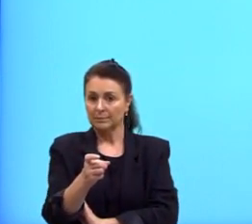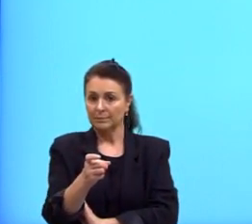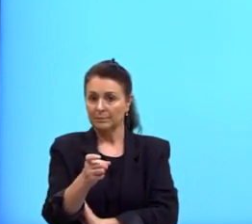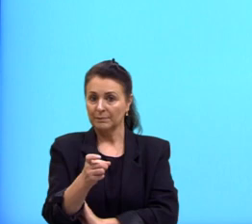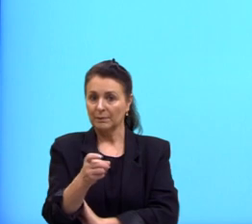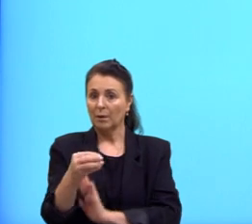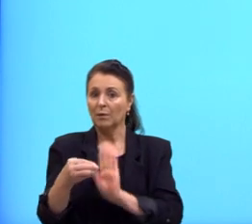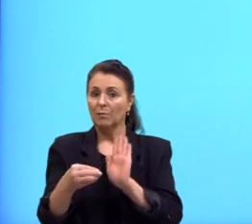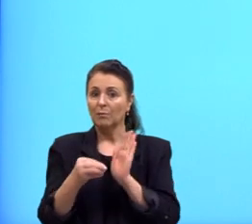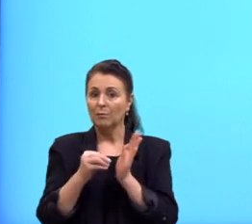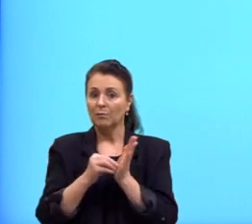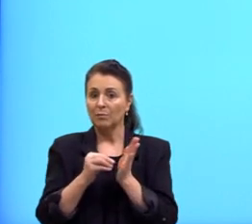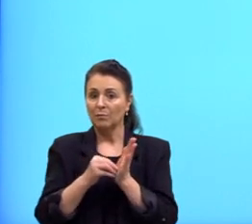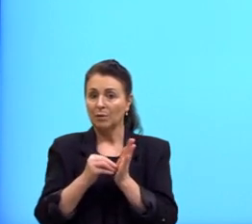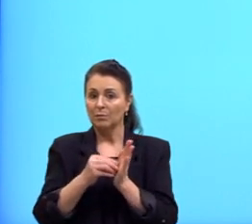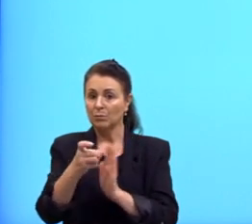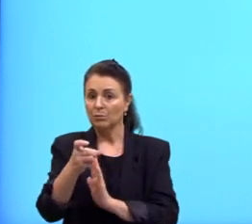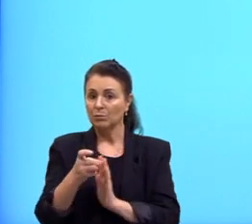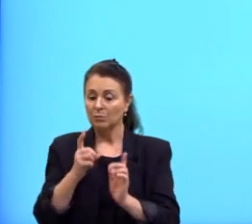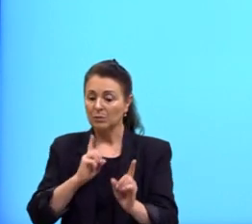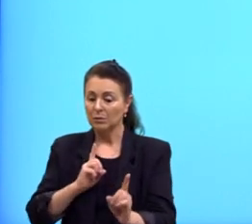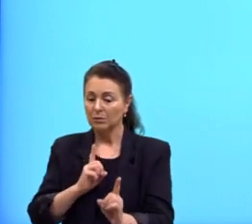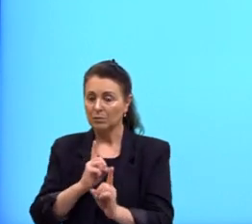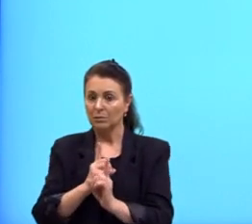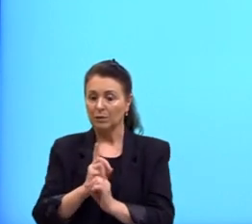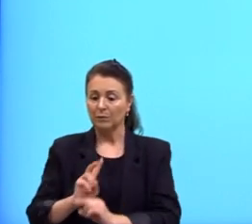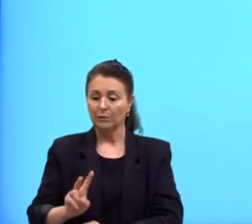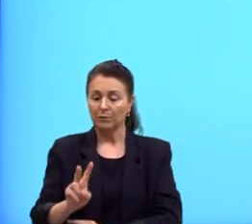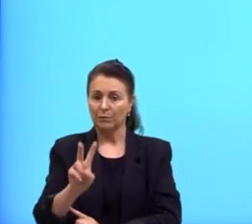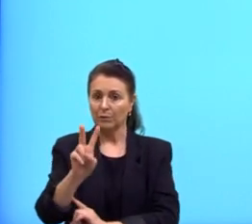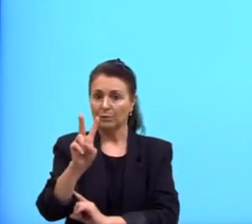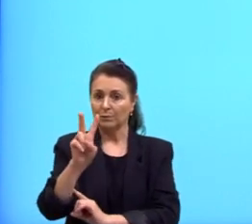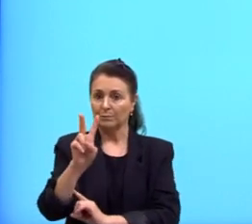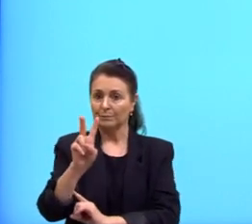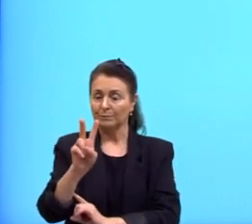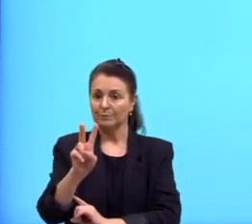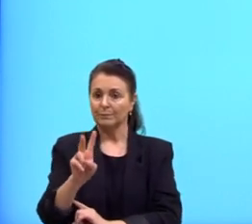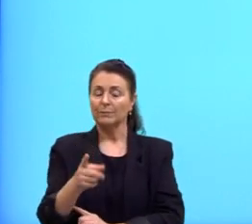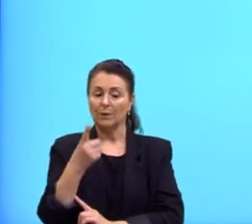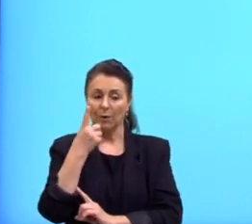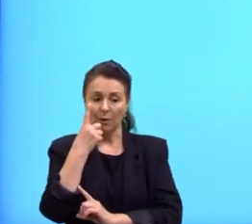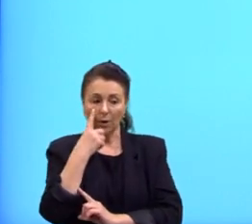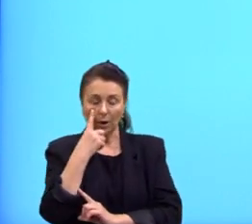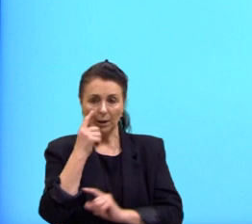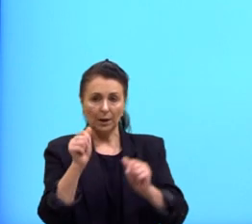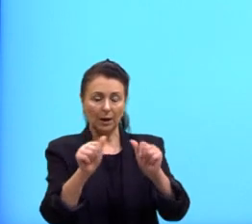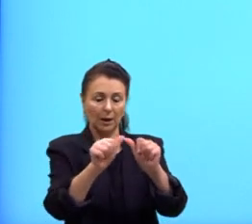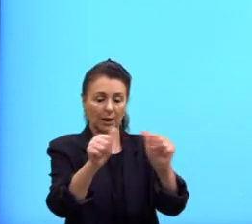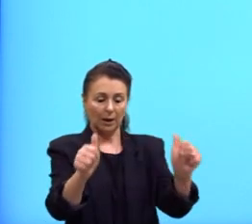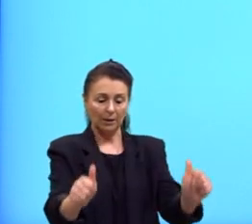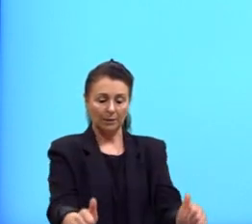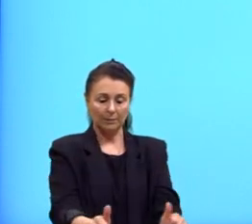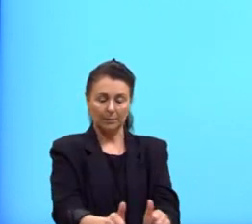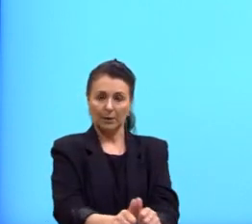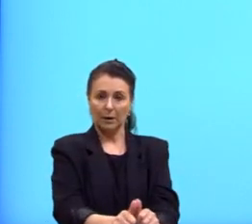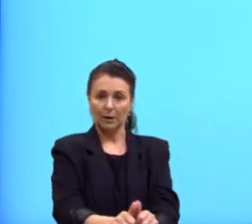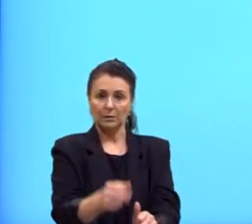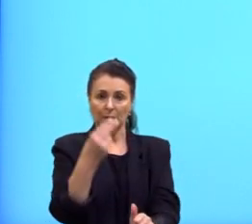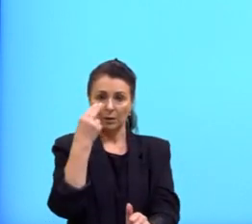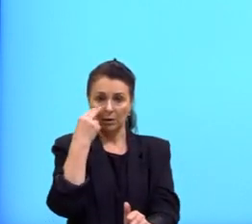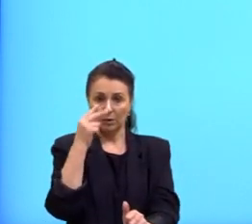buscar o valor do X o que que nós temos nessa figura tá aqui se nós observarmos